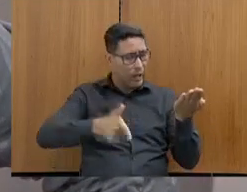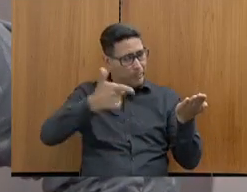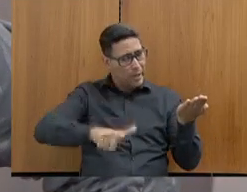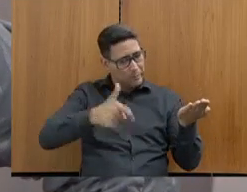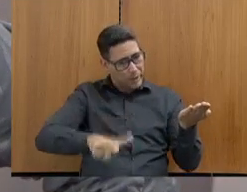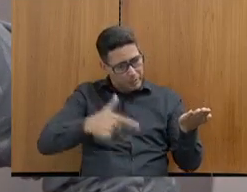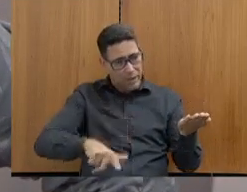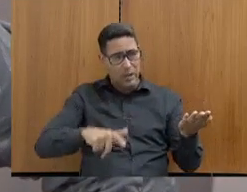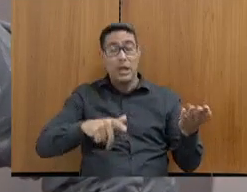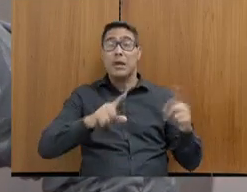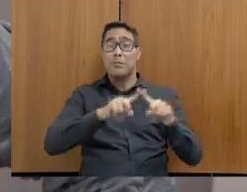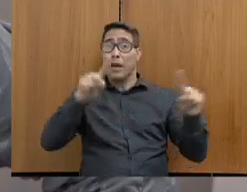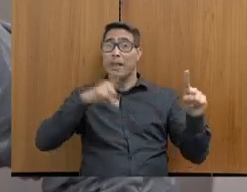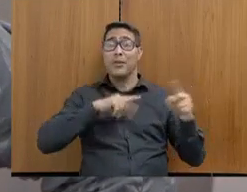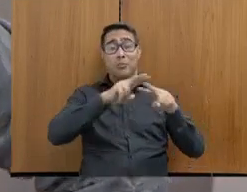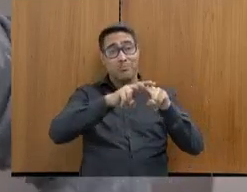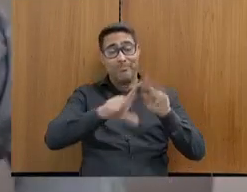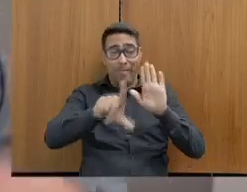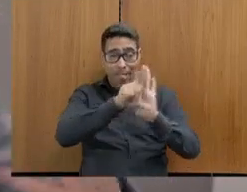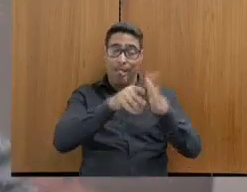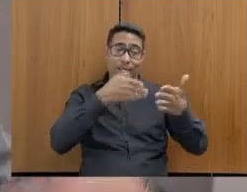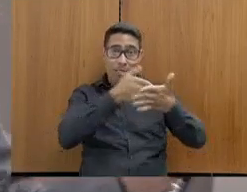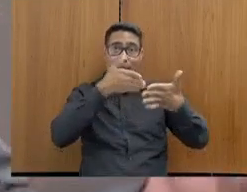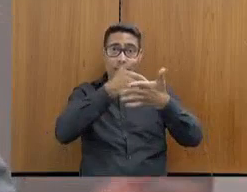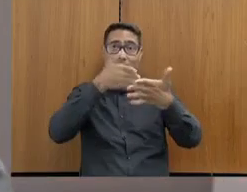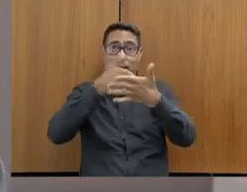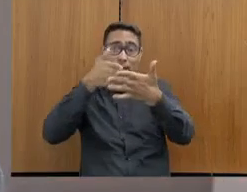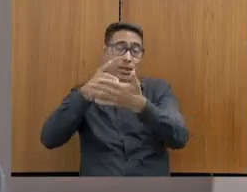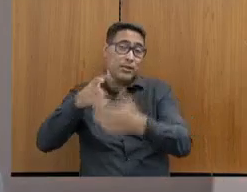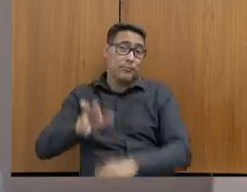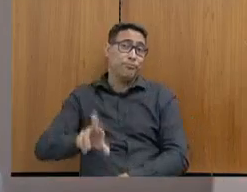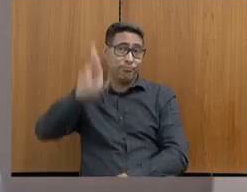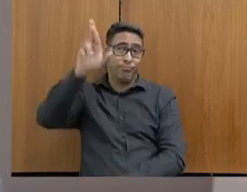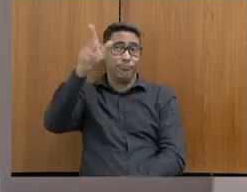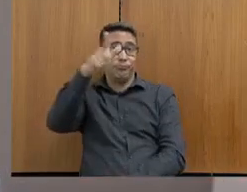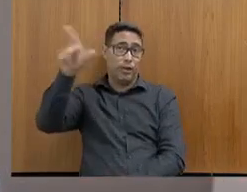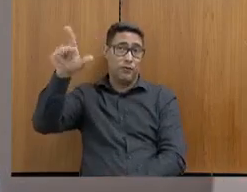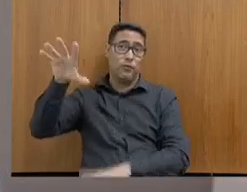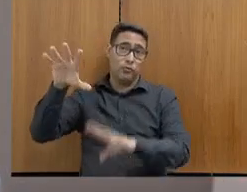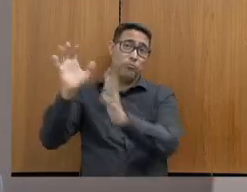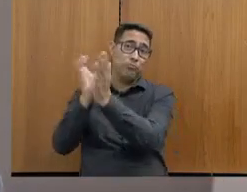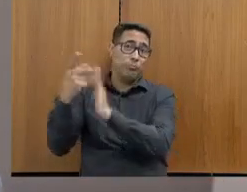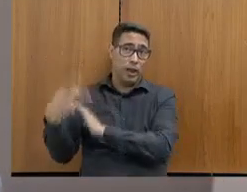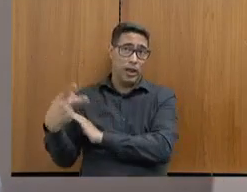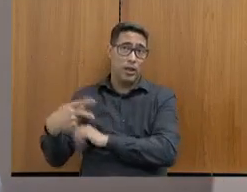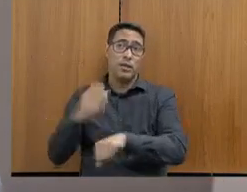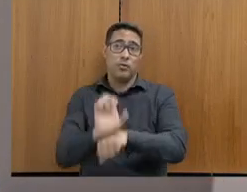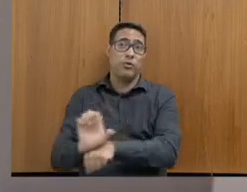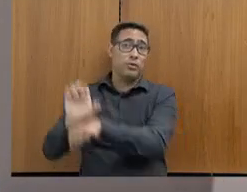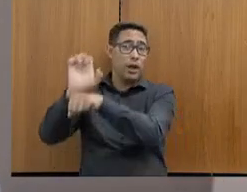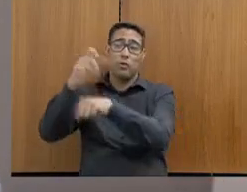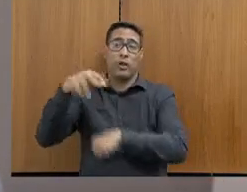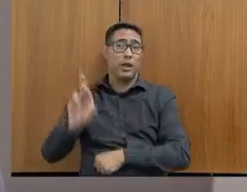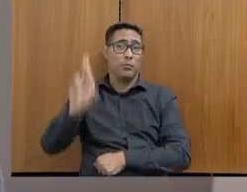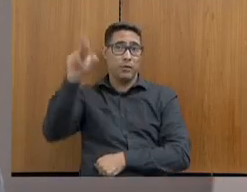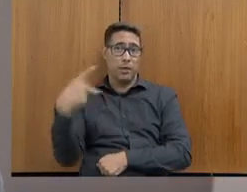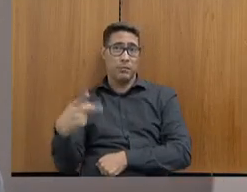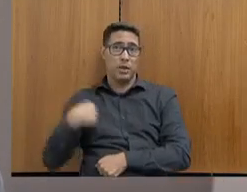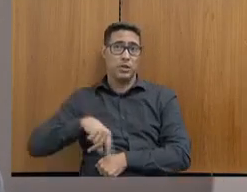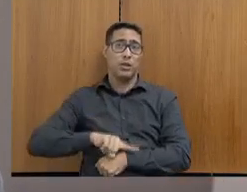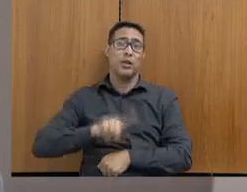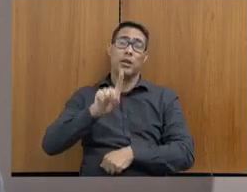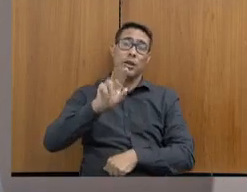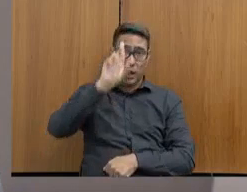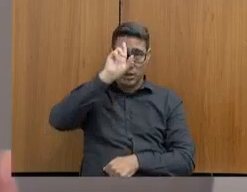legais isso fica encargo de outras pastas Aqui é do estado né não é da chefia da polícia é